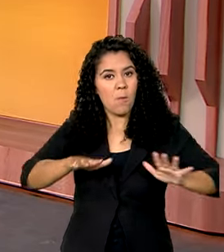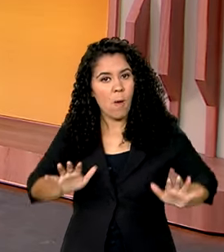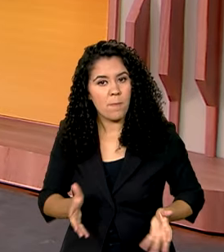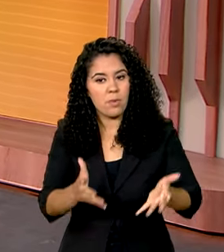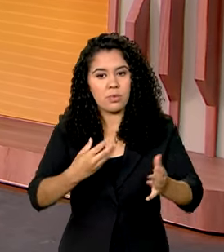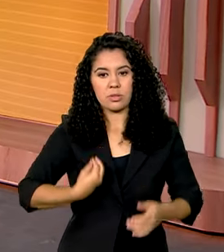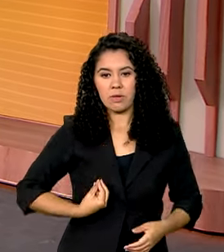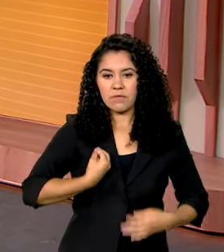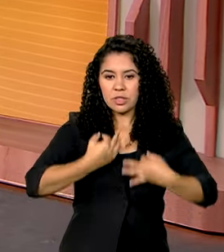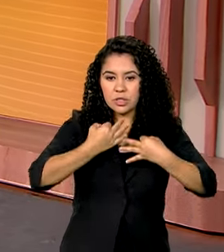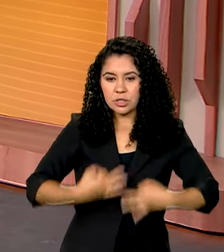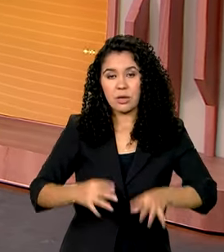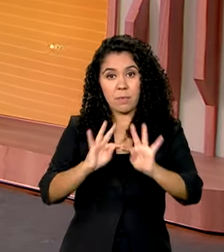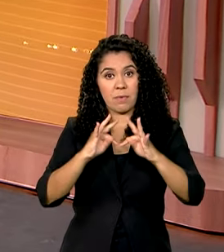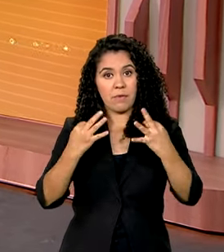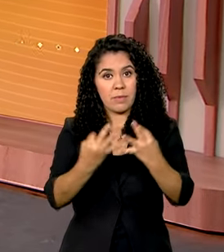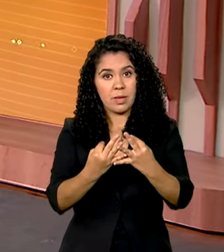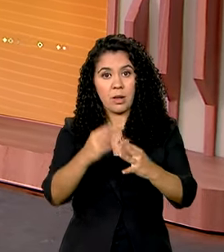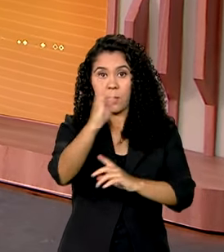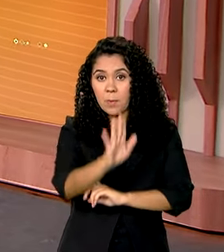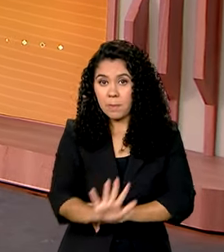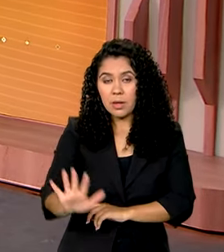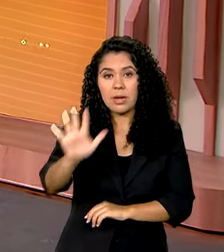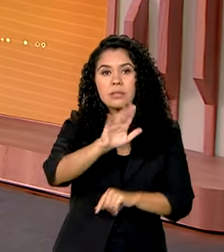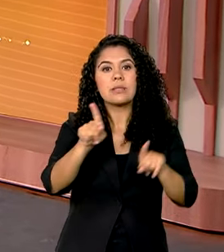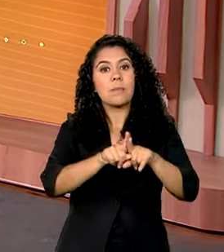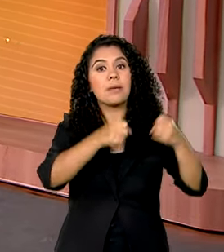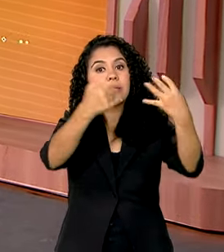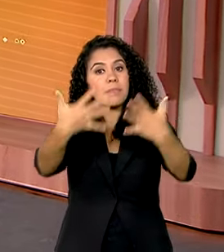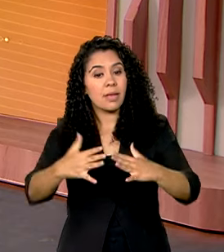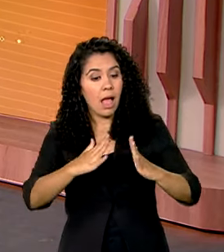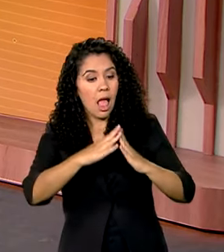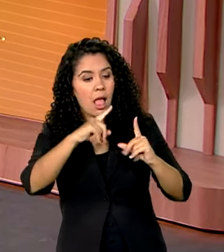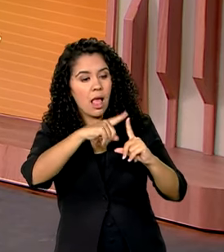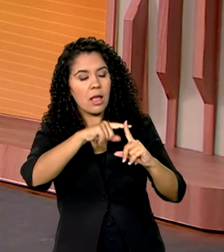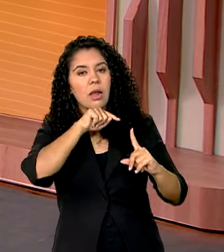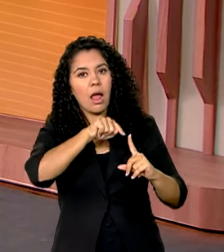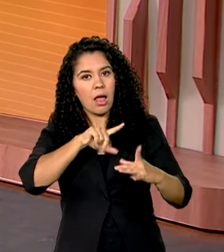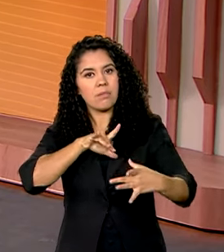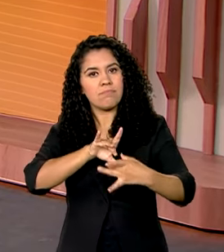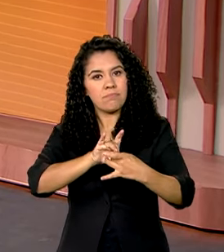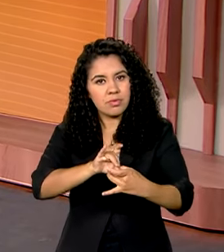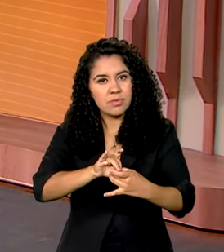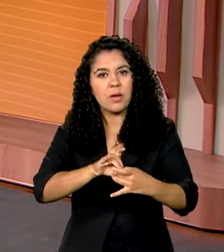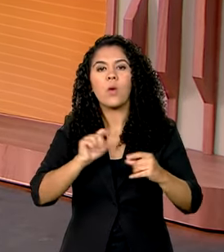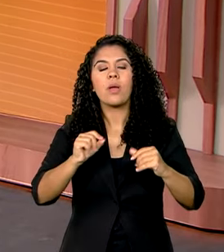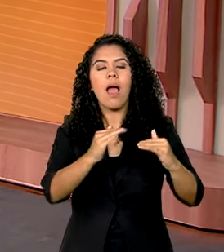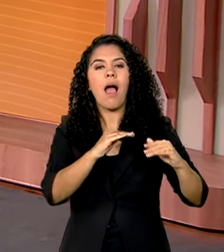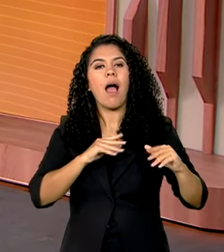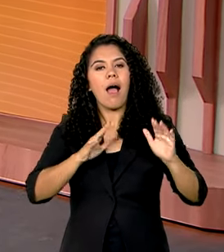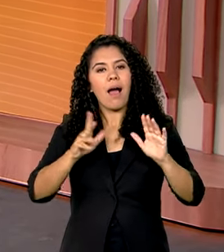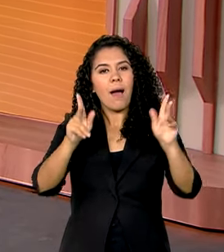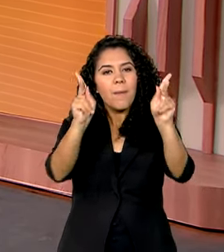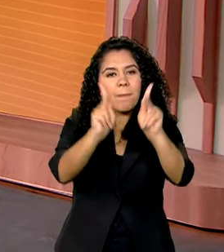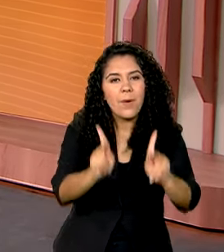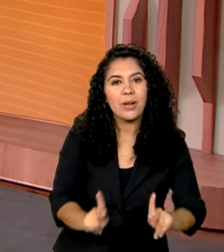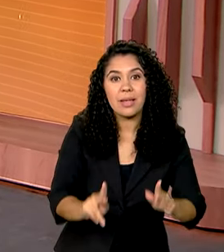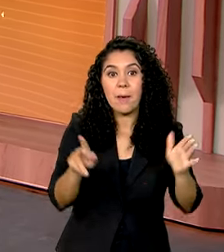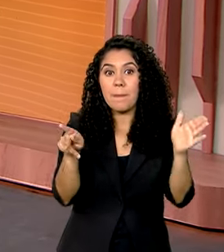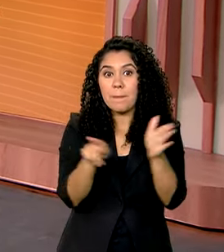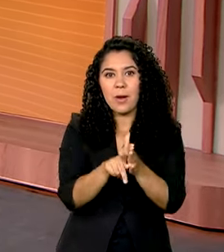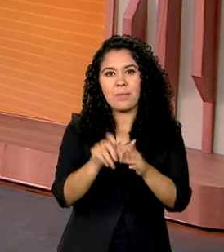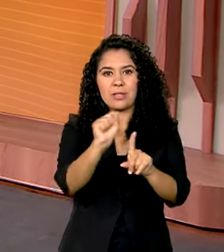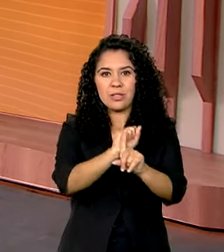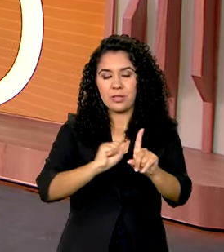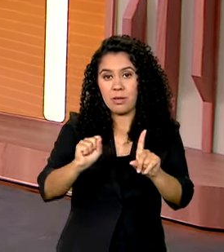digna para as famílias brasileiras. Também disse que a igreja é aliada no fortalecimento da harmonia na sociedade. Lula